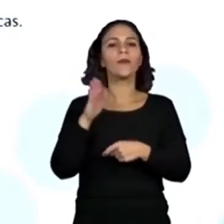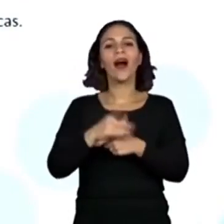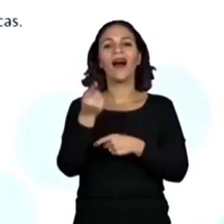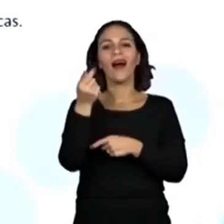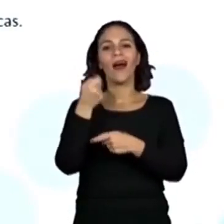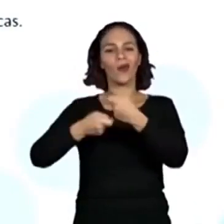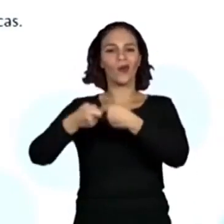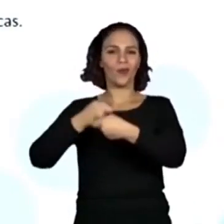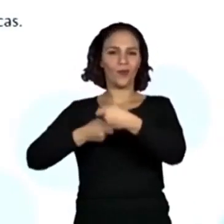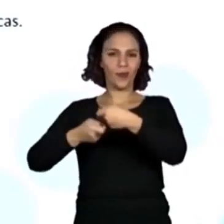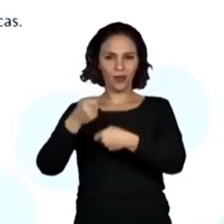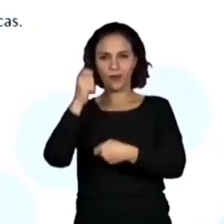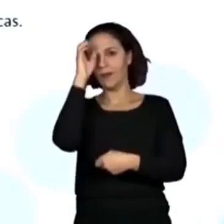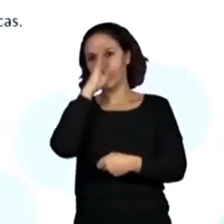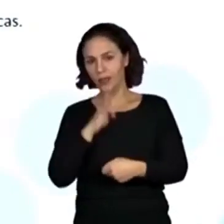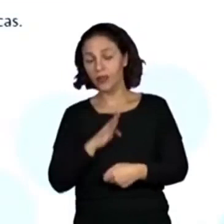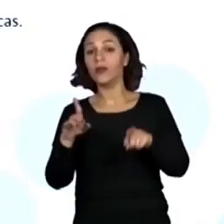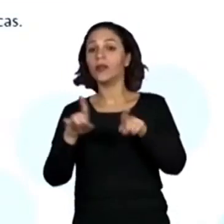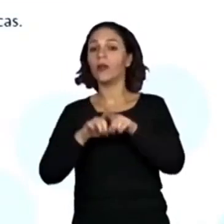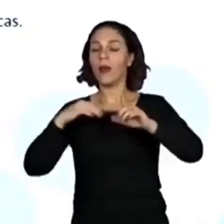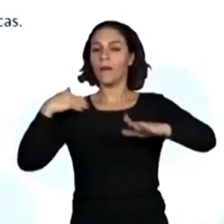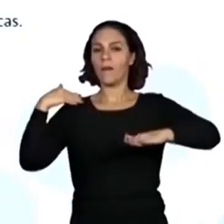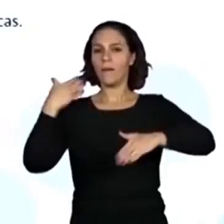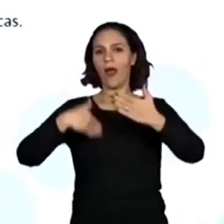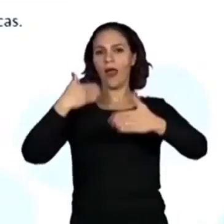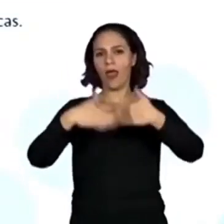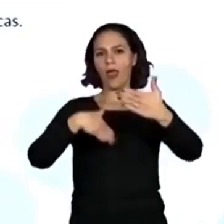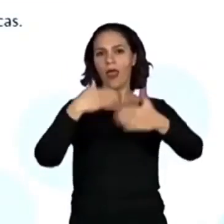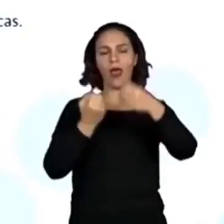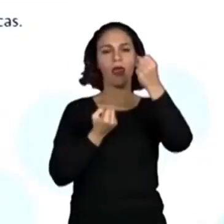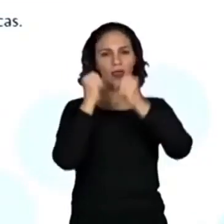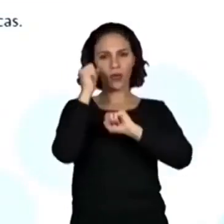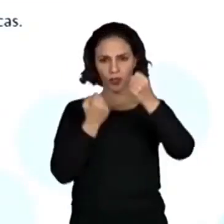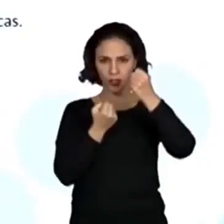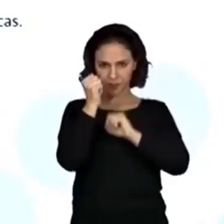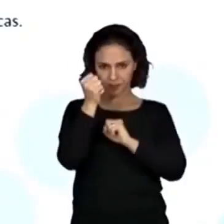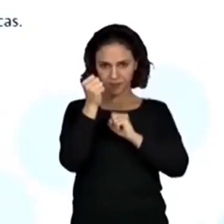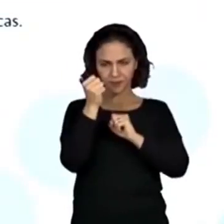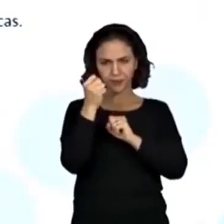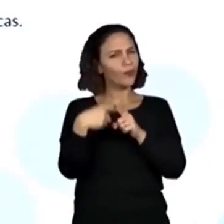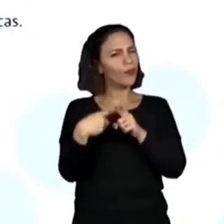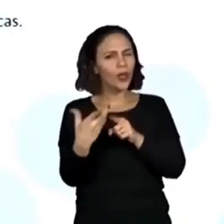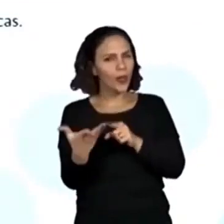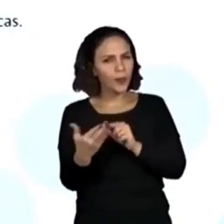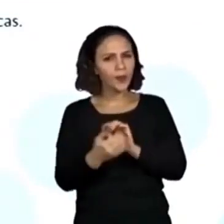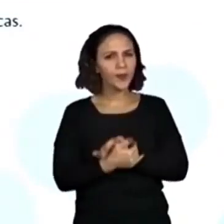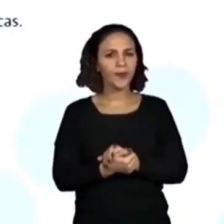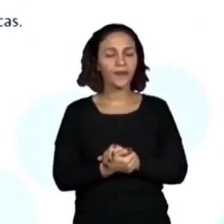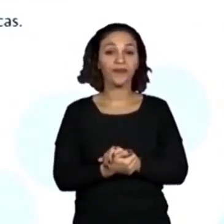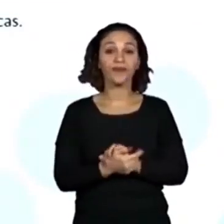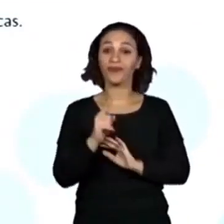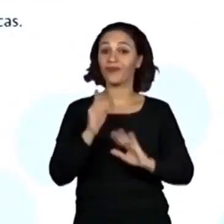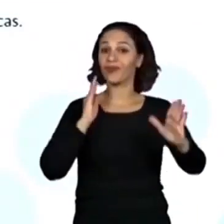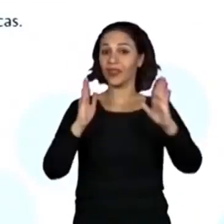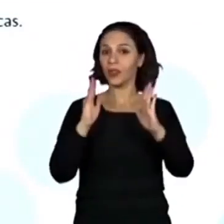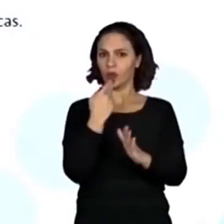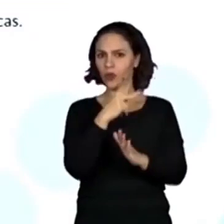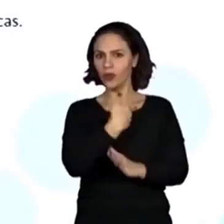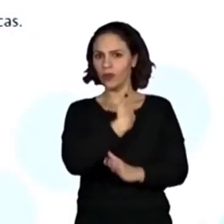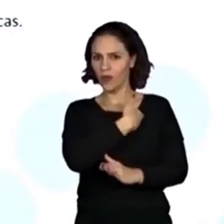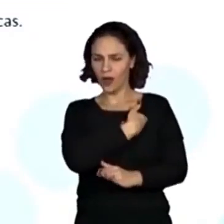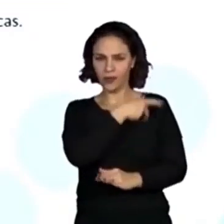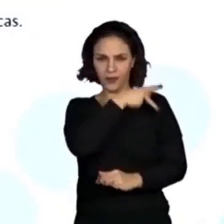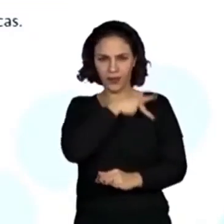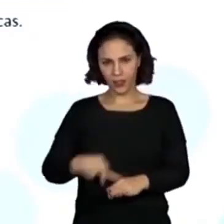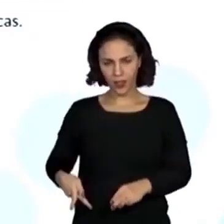brasileira e também ao processo de industrialização do Brasil. Por quê? No período dele, né,